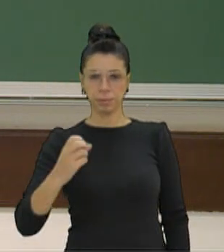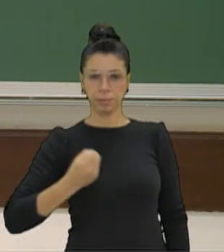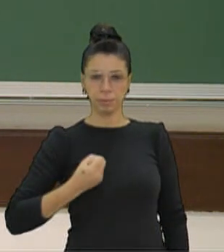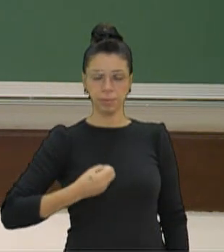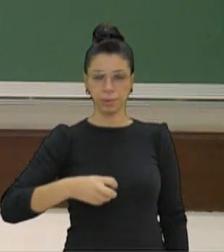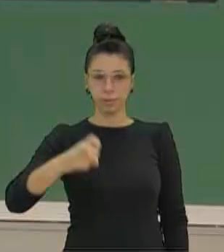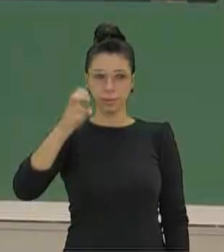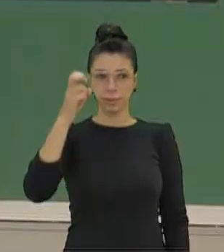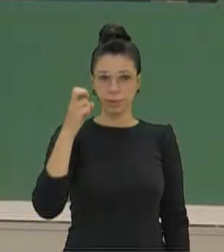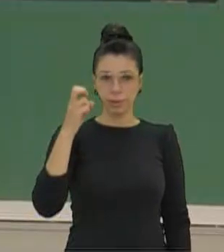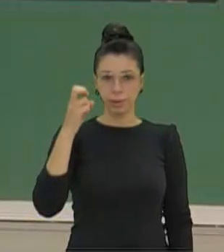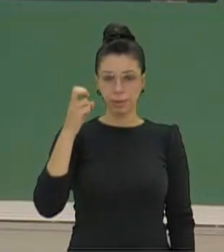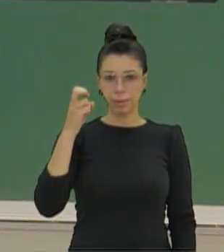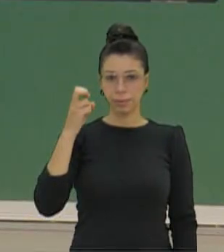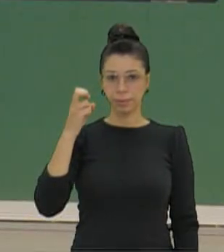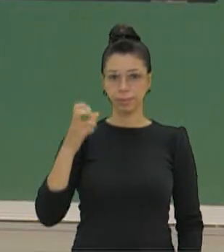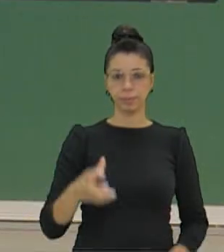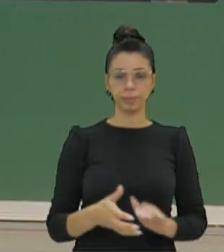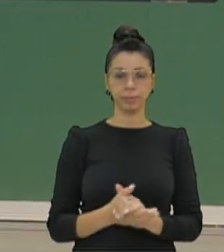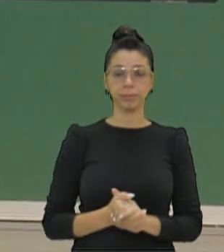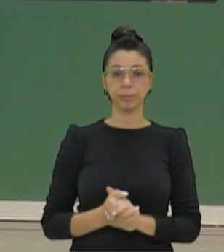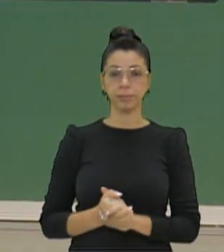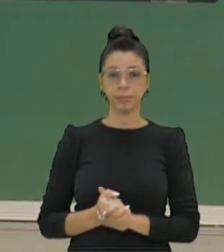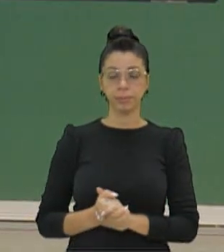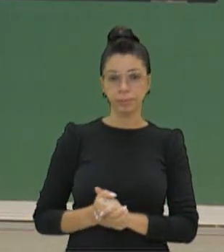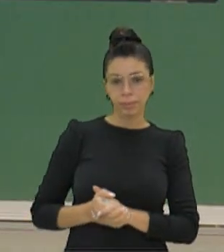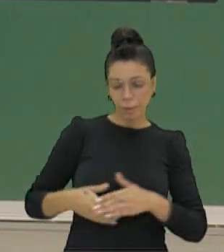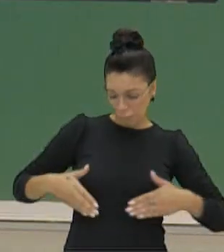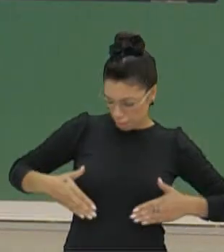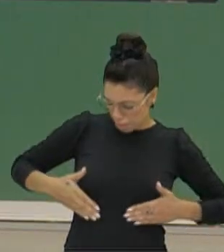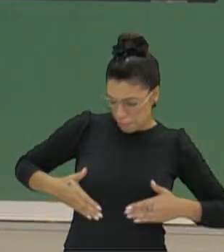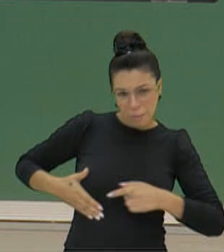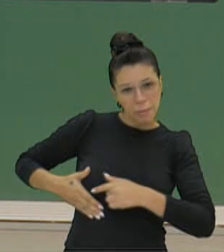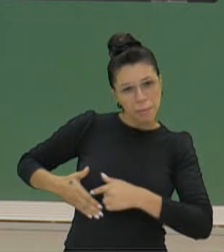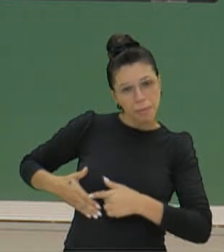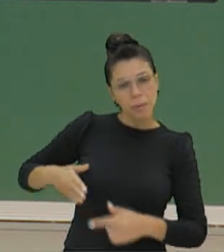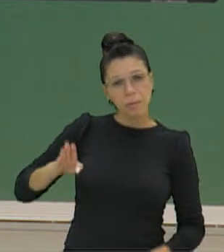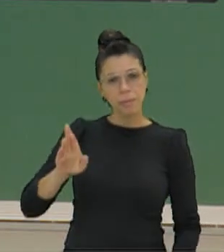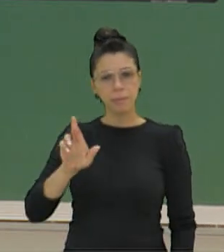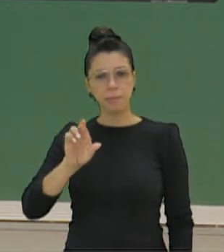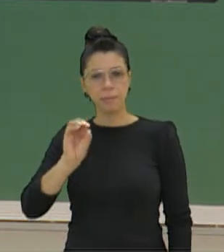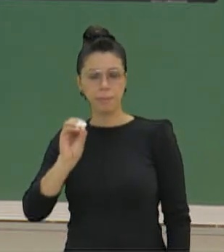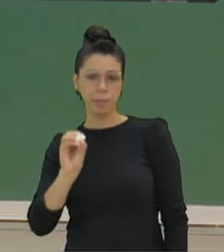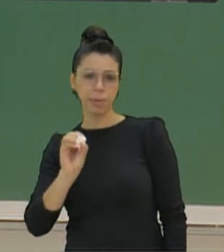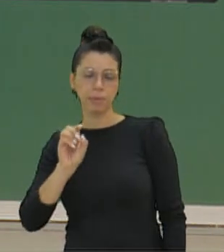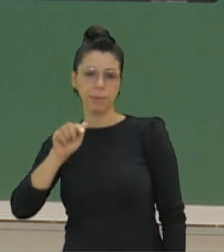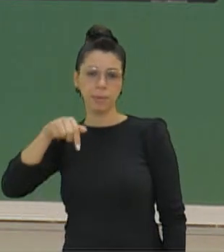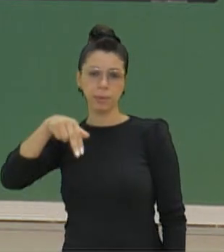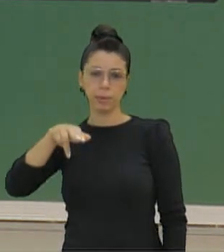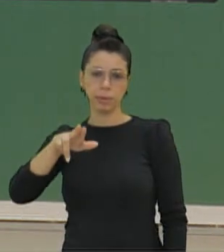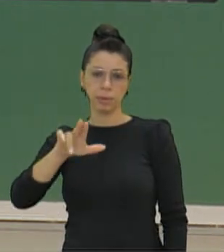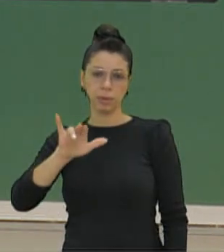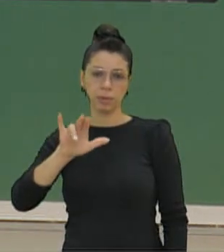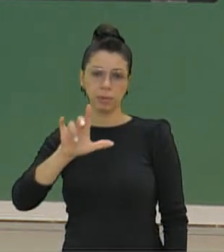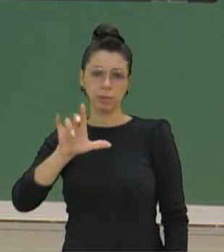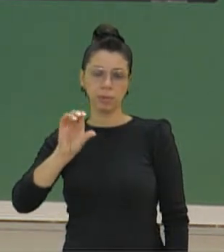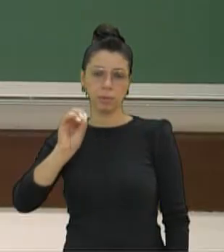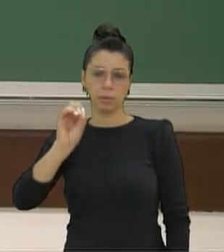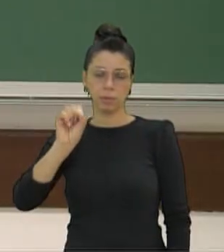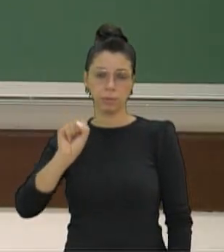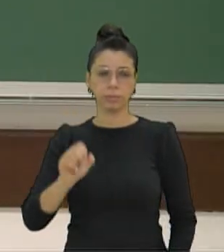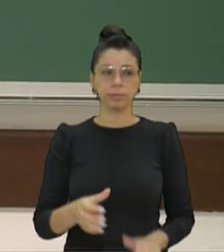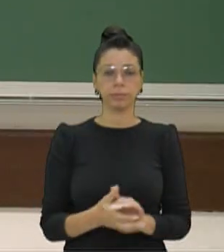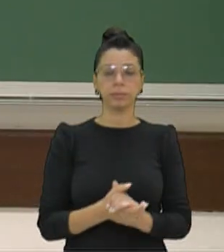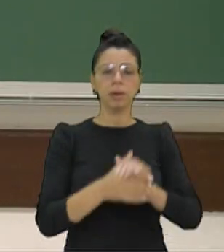na pontinha do que a gente chama de bronquíolos, lembram? Na letra B, essa estrutura, esse tipo de